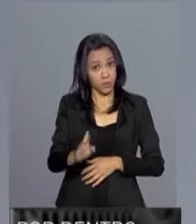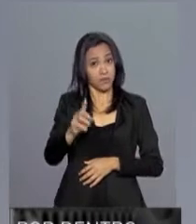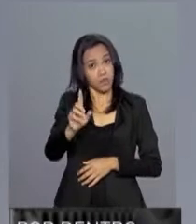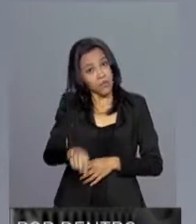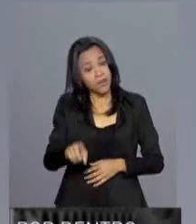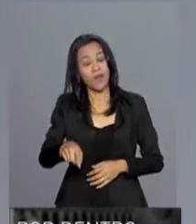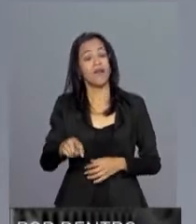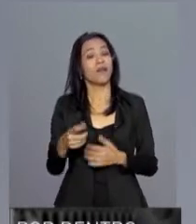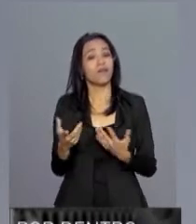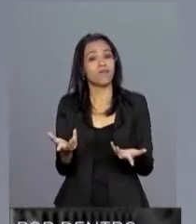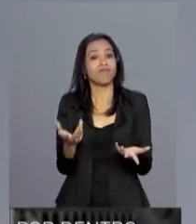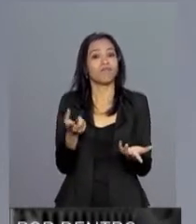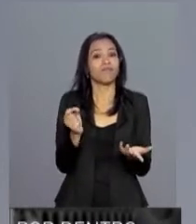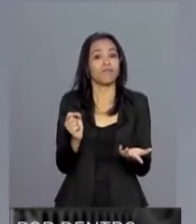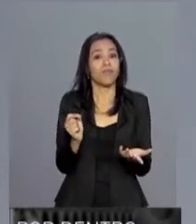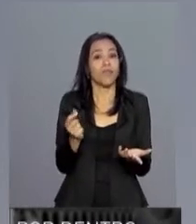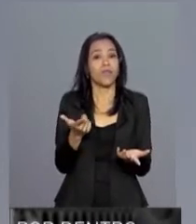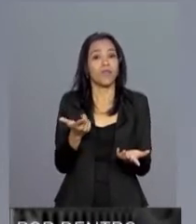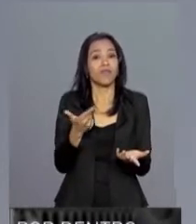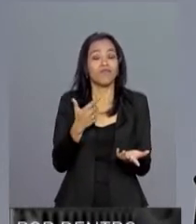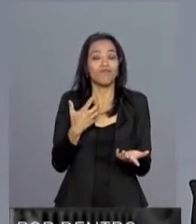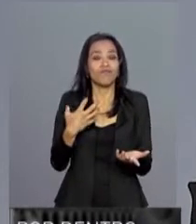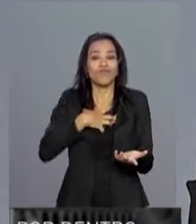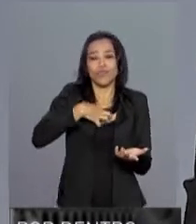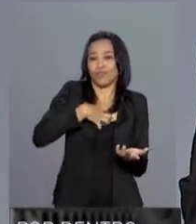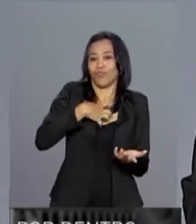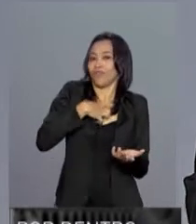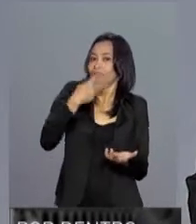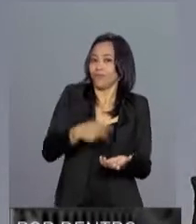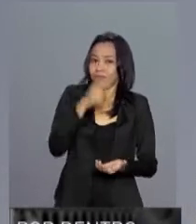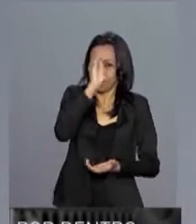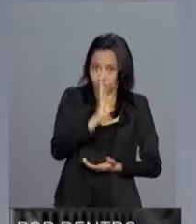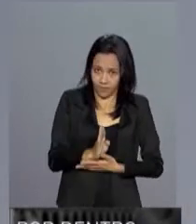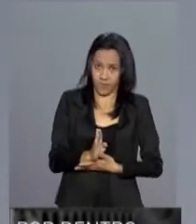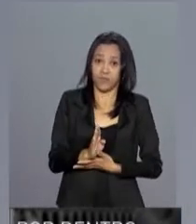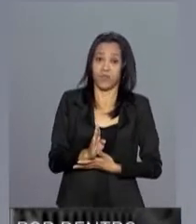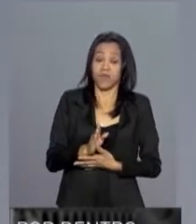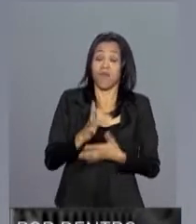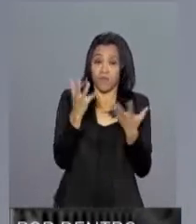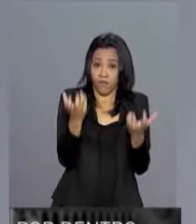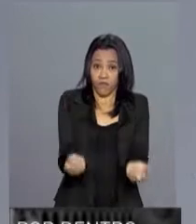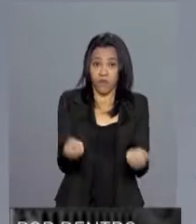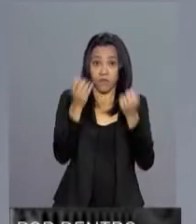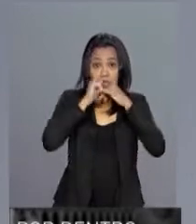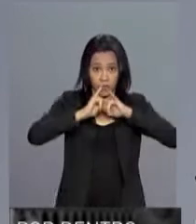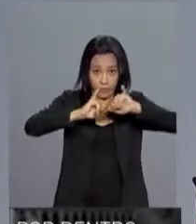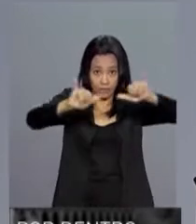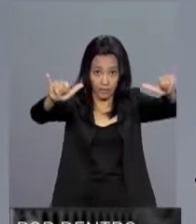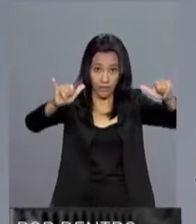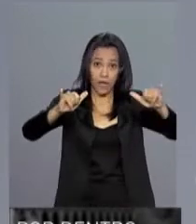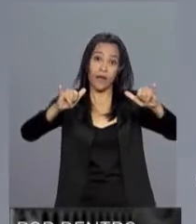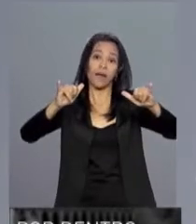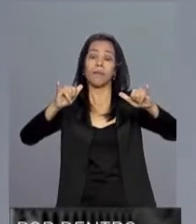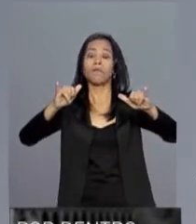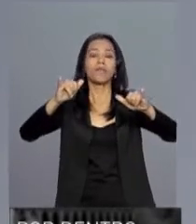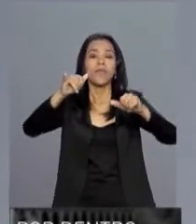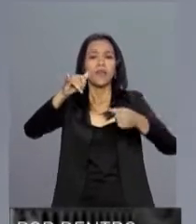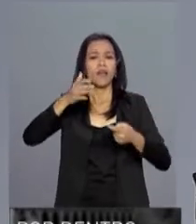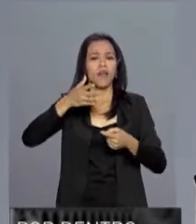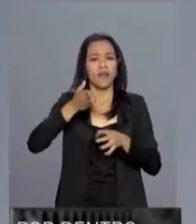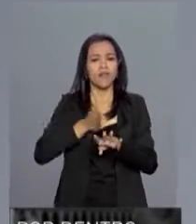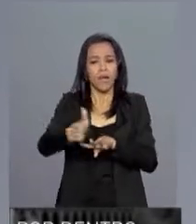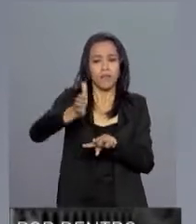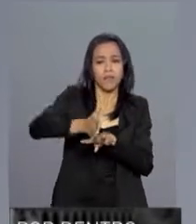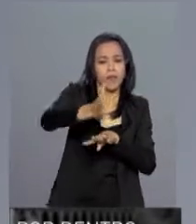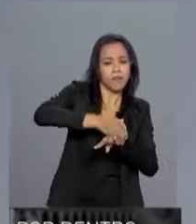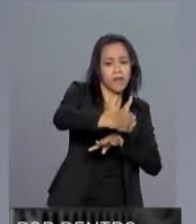é brasileira nós vamos anunciar e e abrir linhas de investimento no